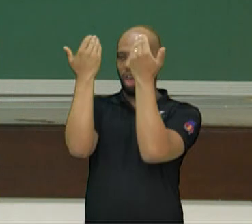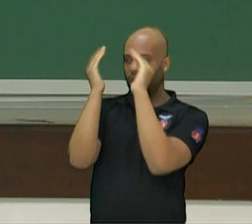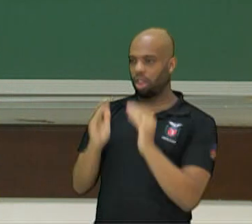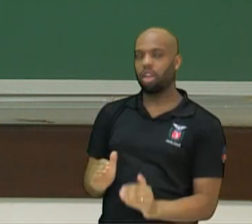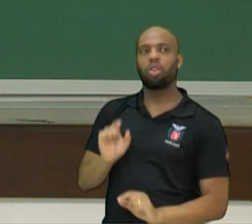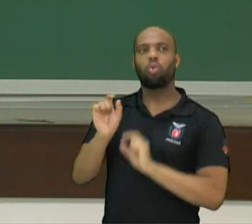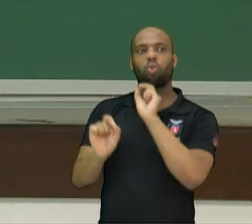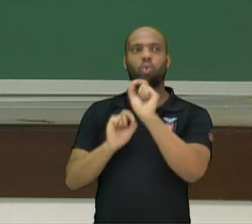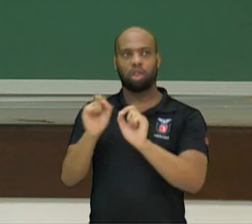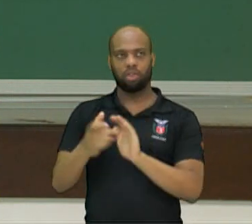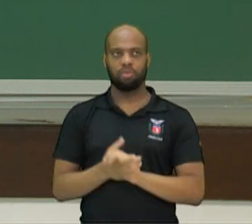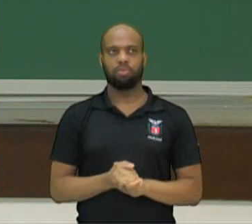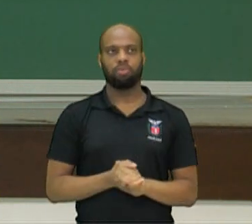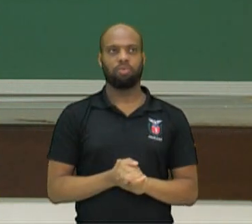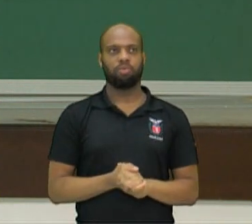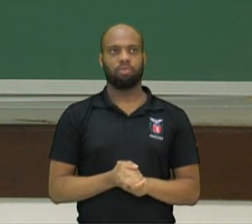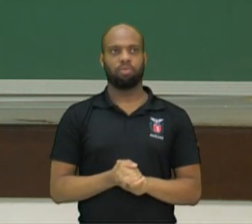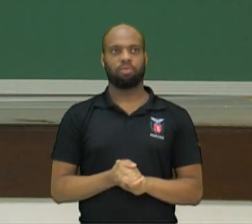ali o que mesmo?